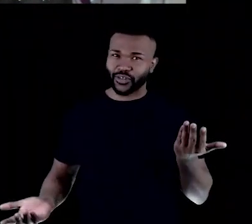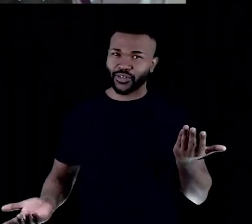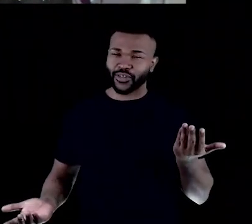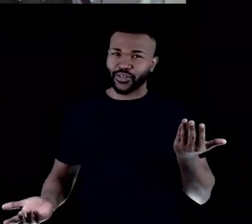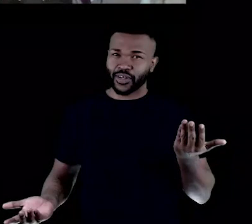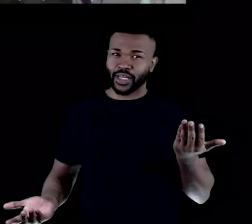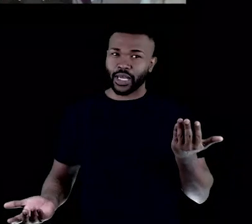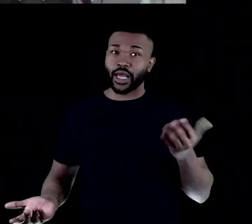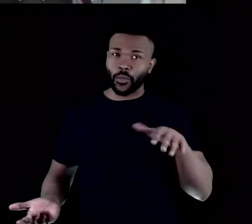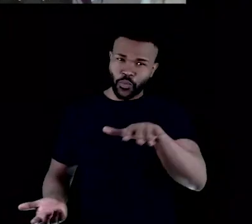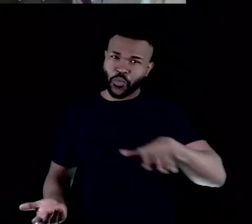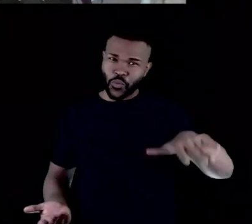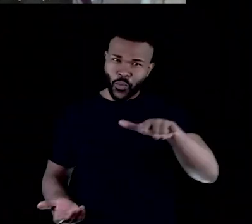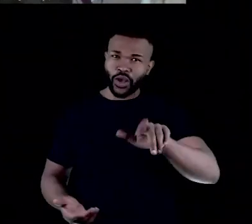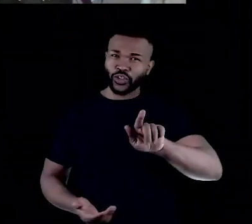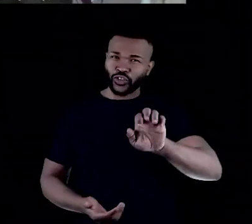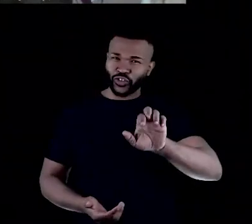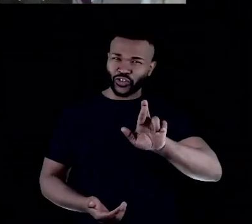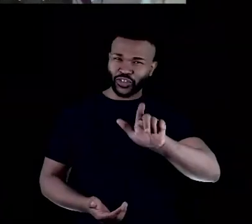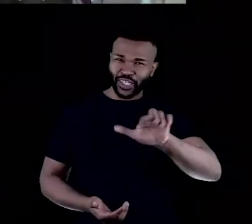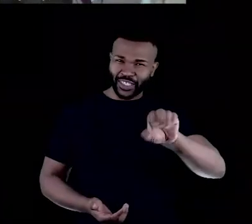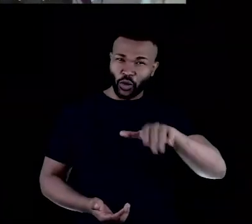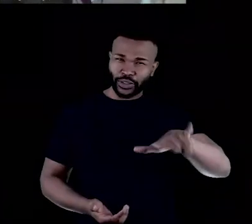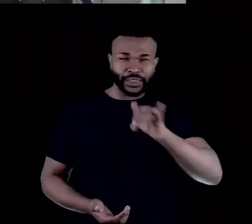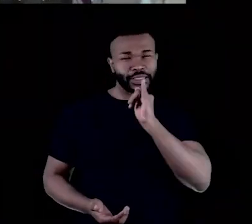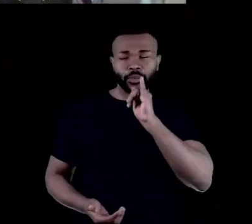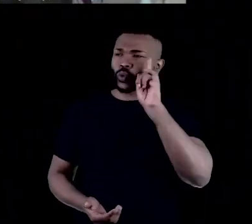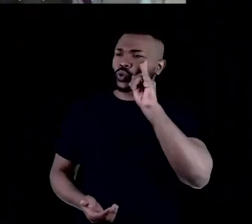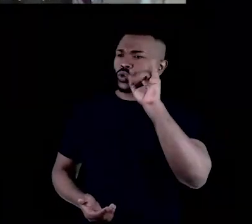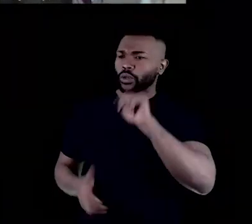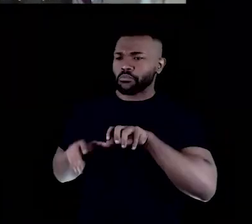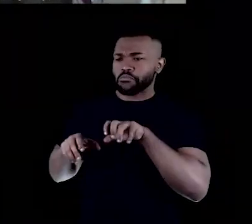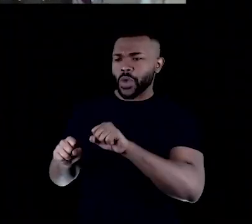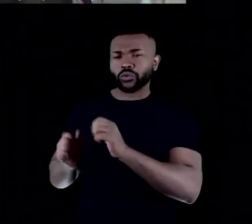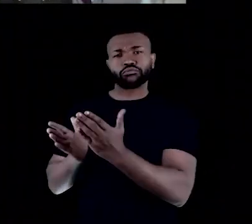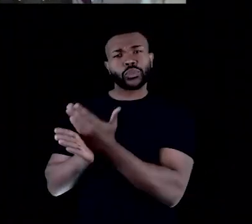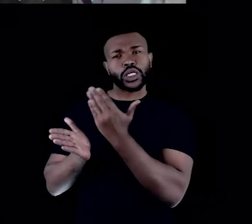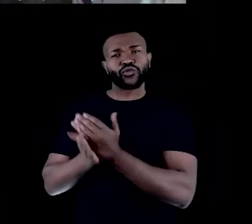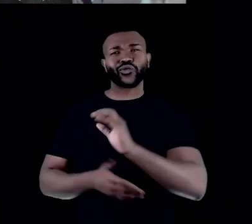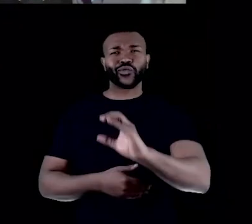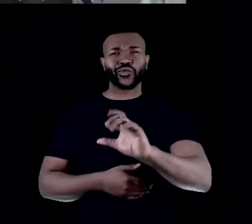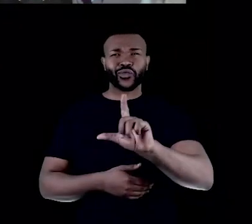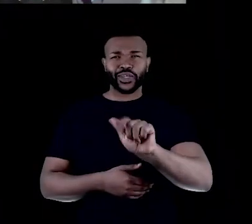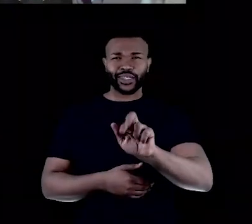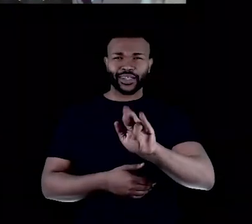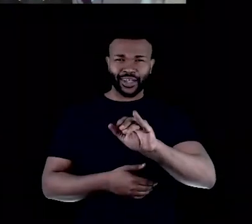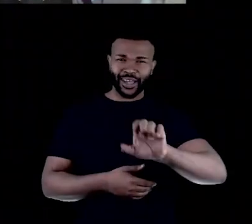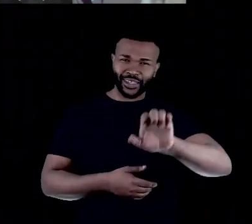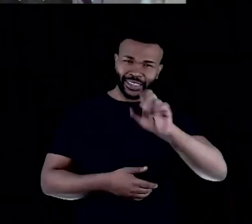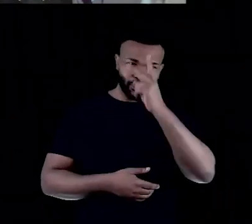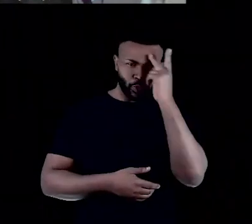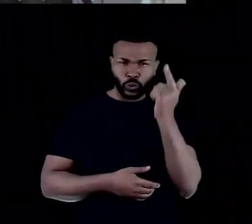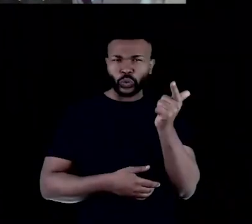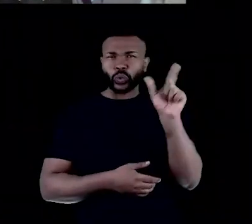na para a geração de vocês, né? O homem falou, por exemplo, tem dia que eu pego um livro da Clarice, né, e um